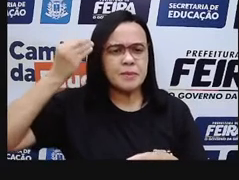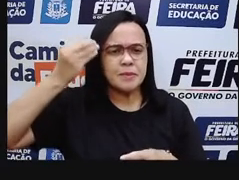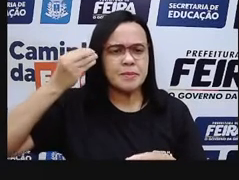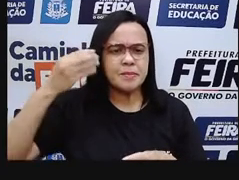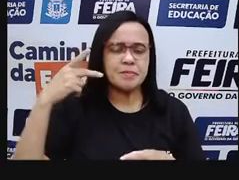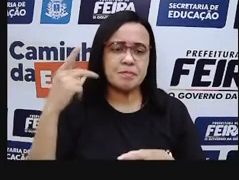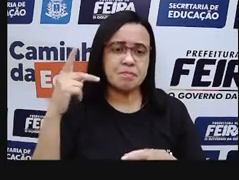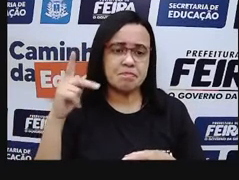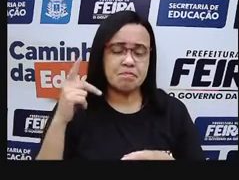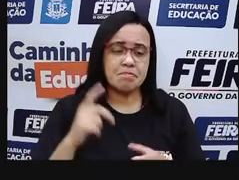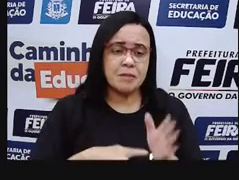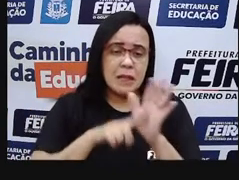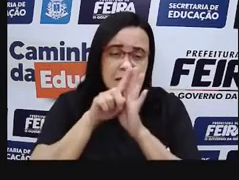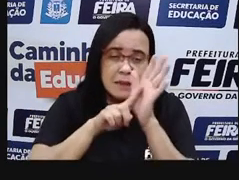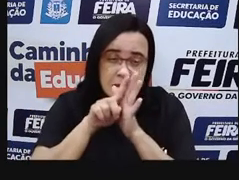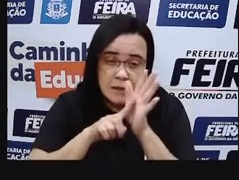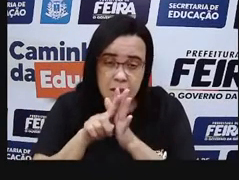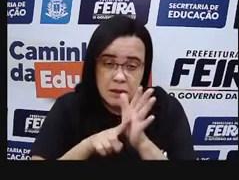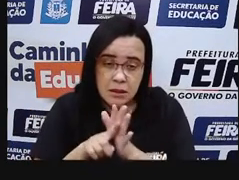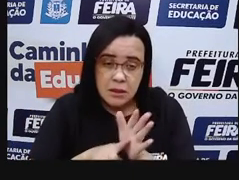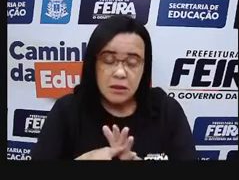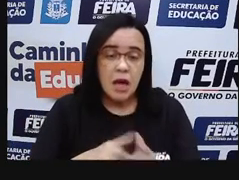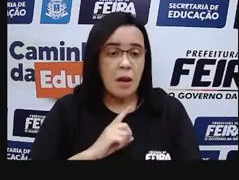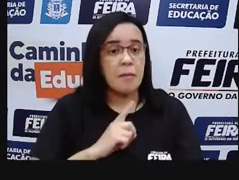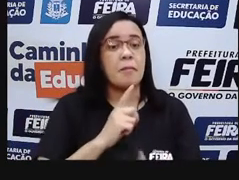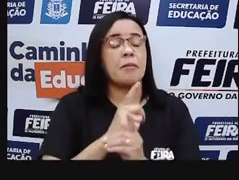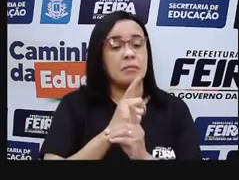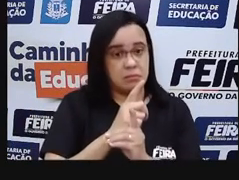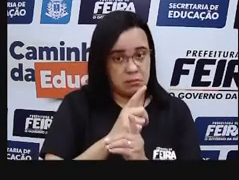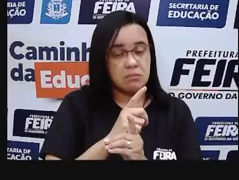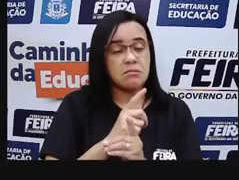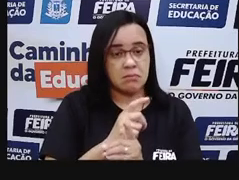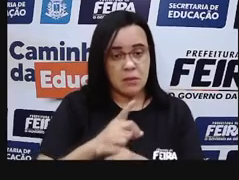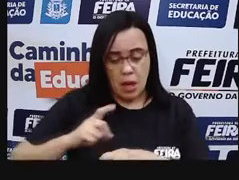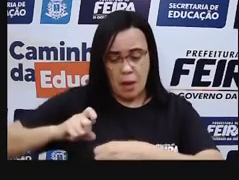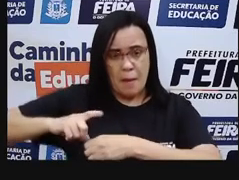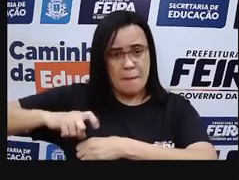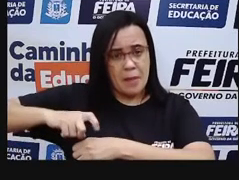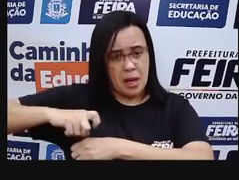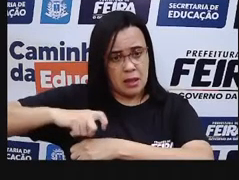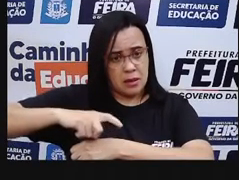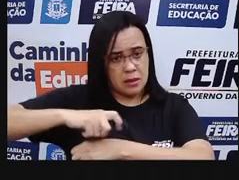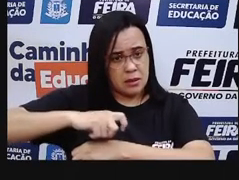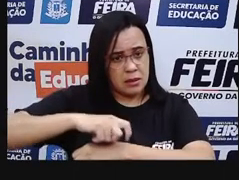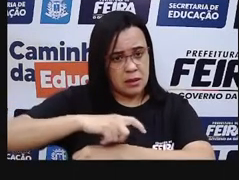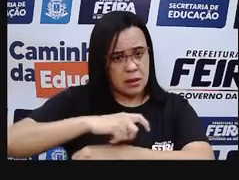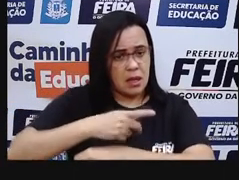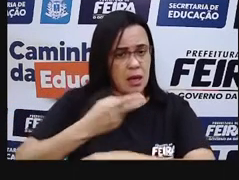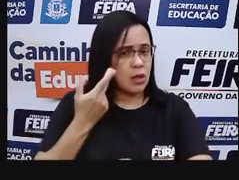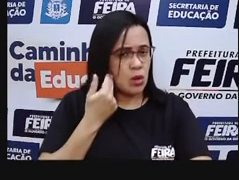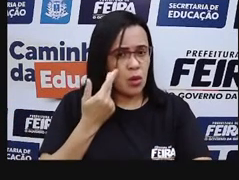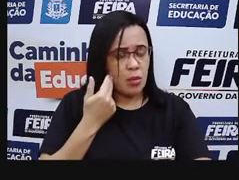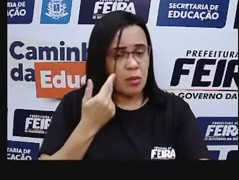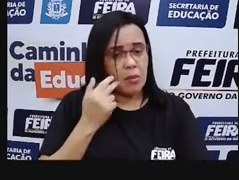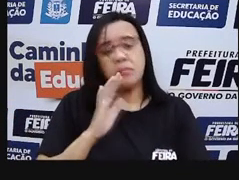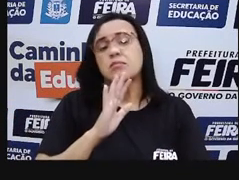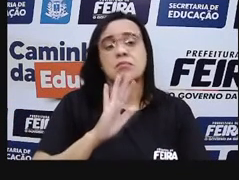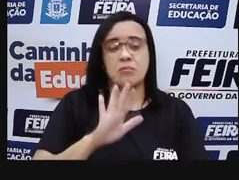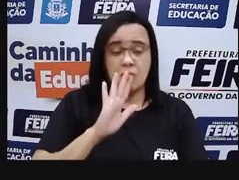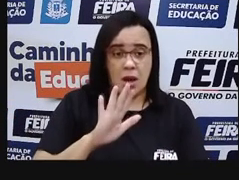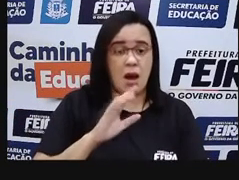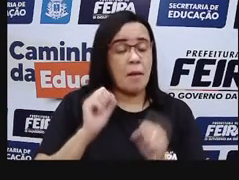serão do grupo né mas da espécie a sua conclusão pela bactéria é muito comum no nosso corpo mas também às vezes pode causar